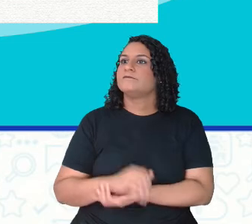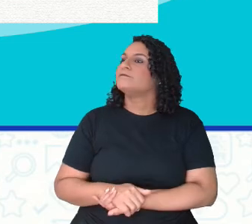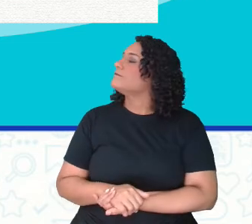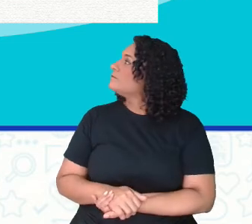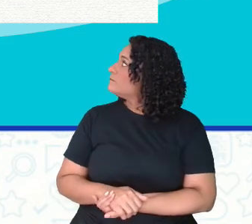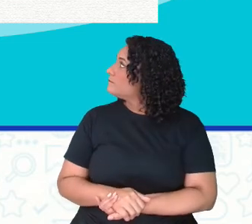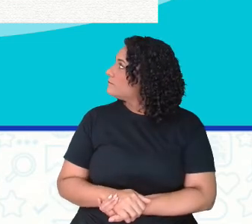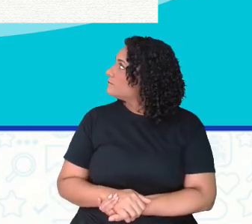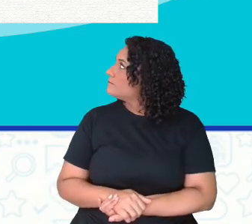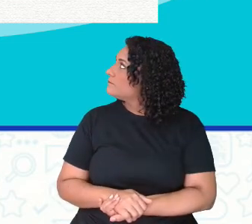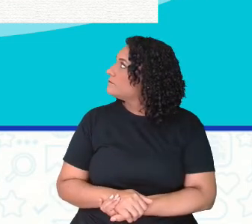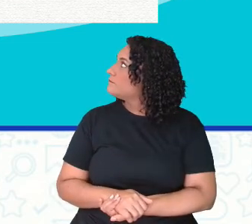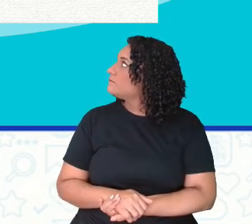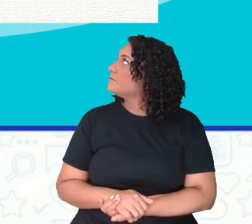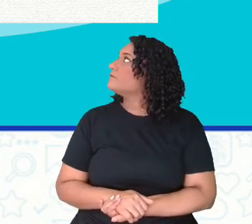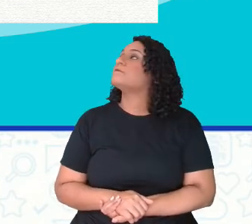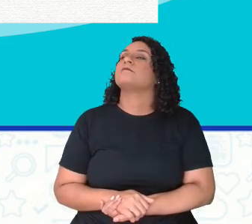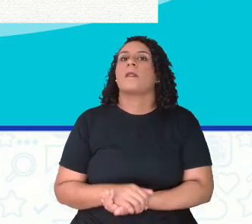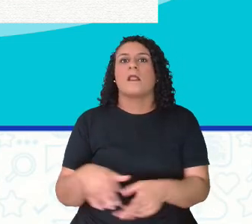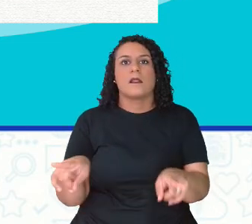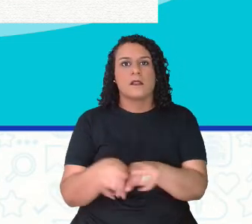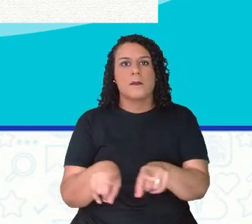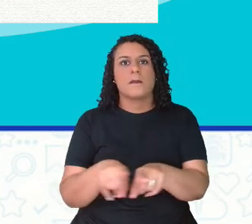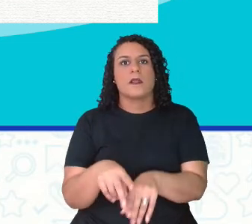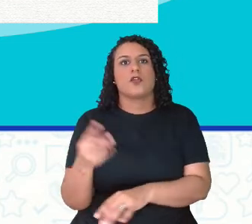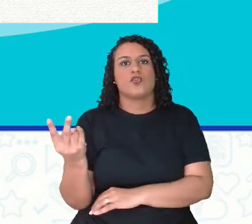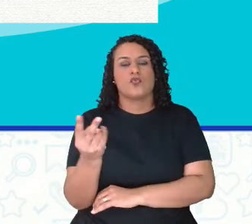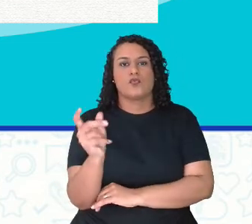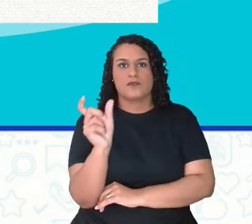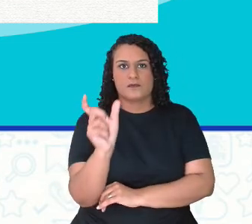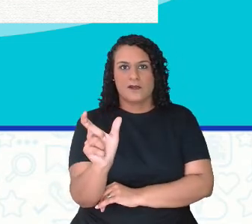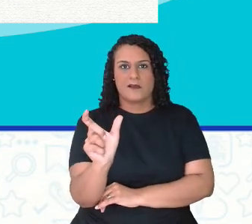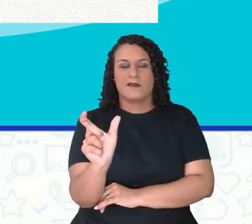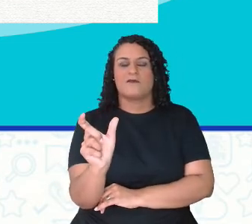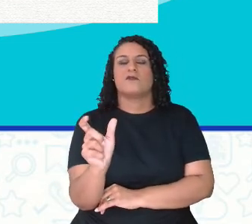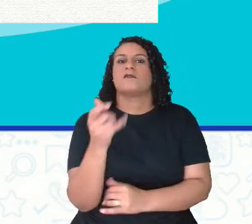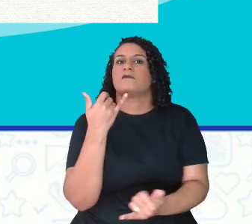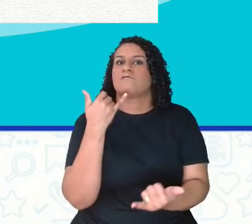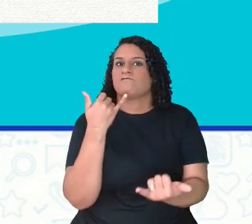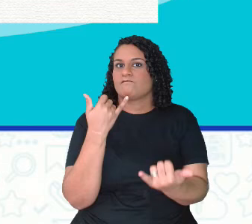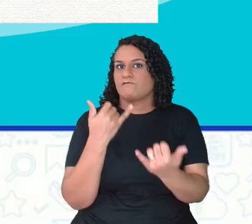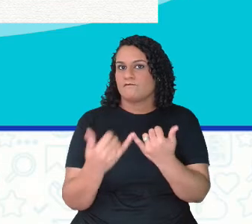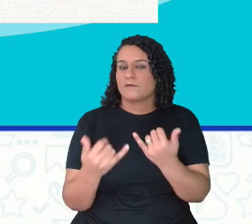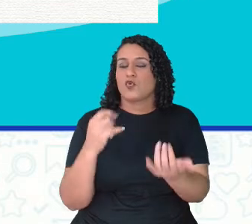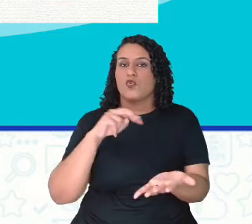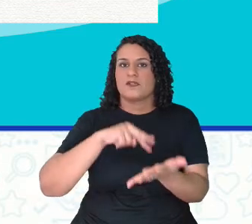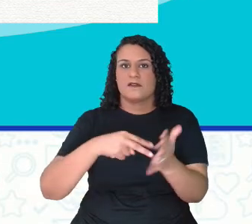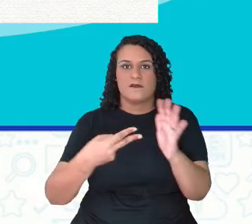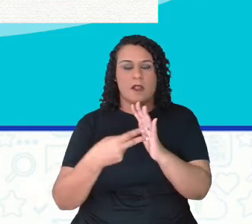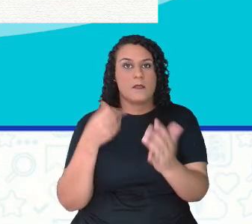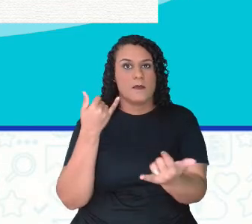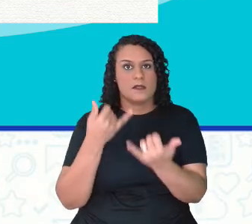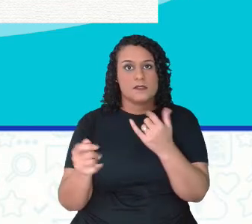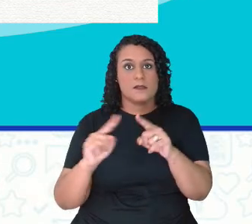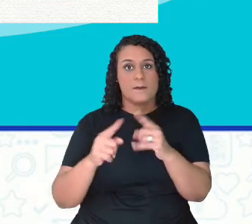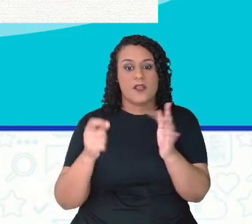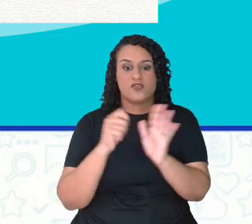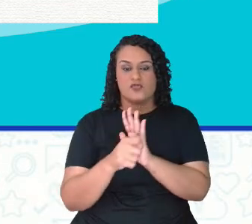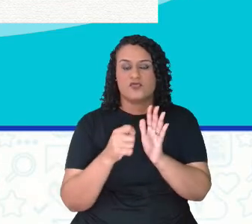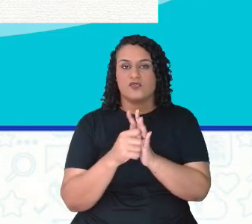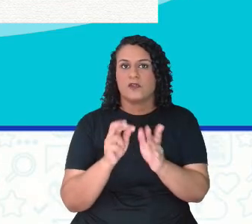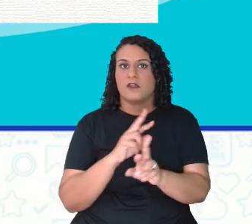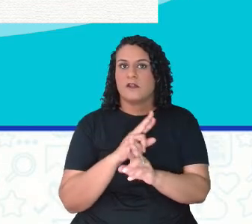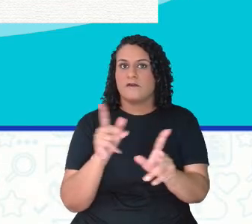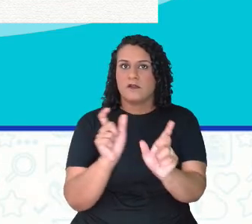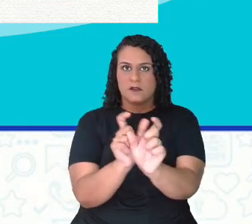expôs as mudanças a serem realizadas na empresa. O diretor apresentou as mudanças